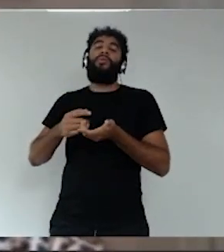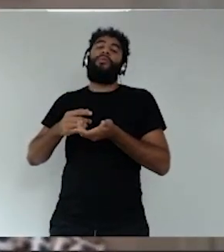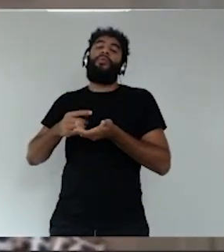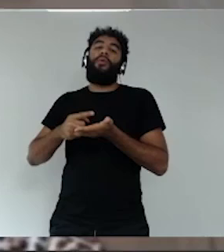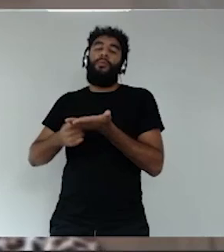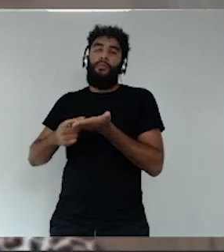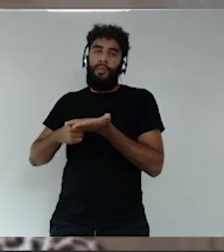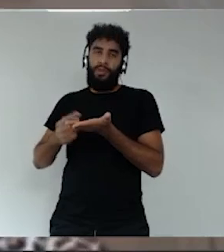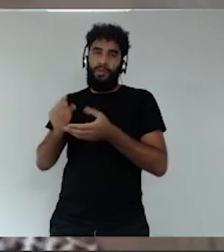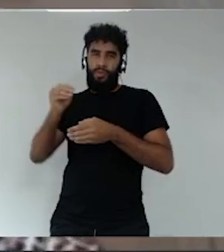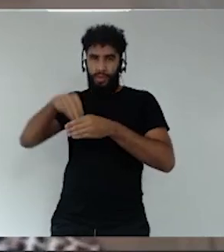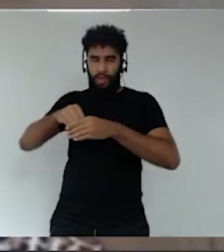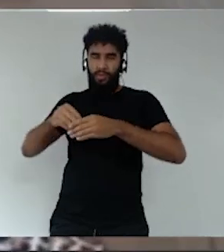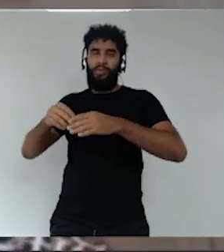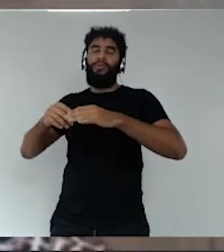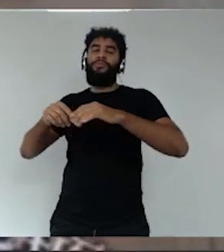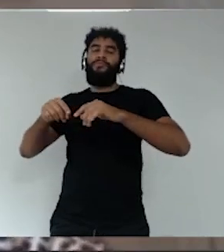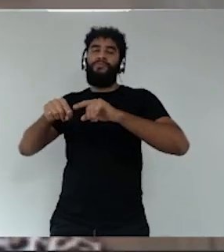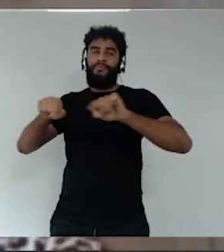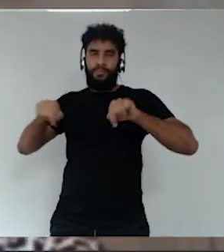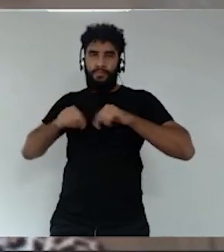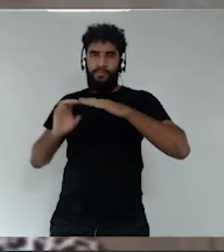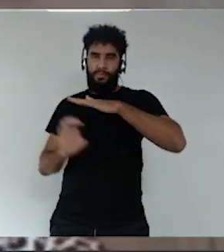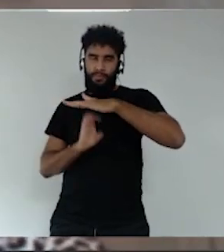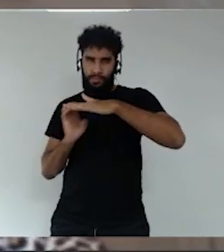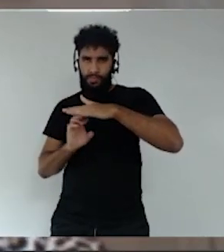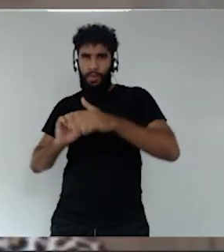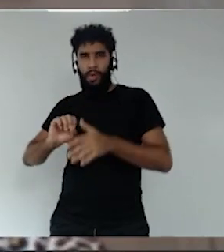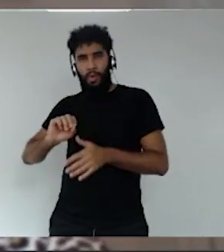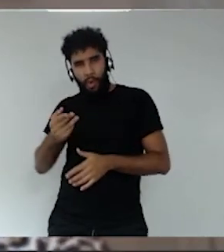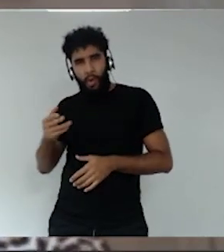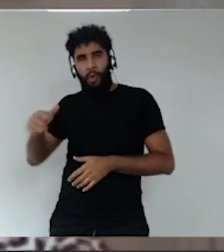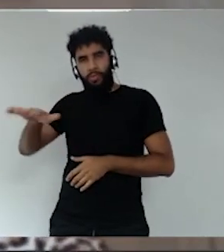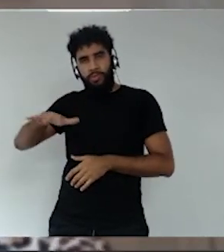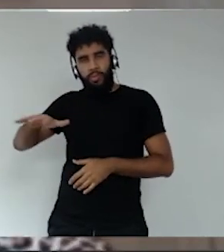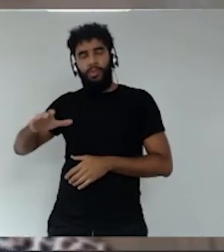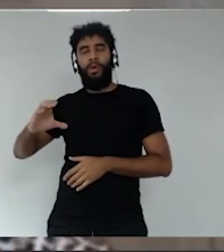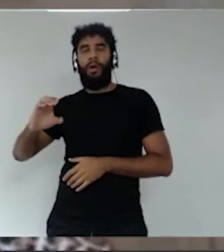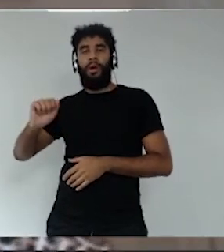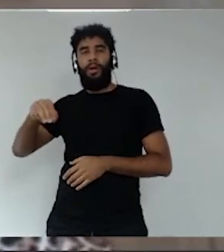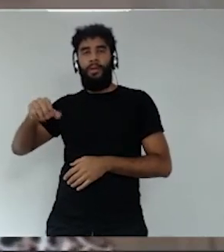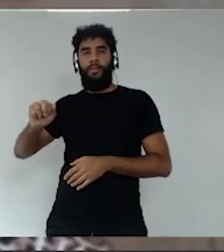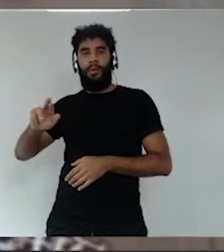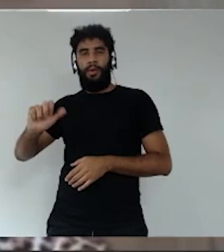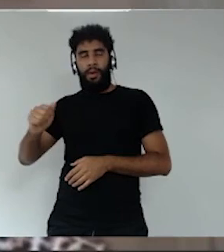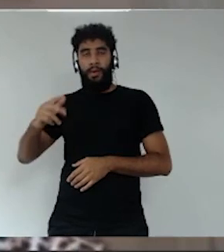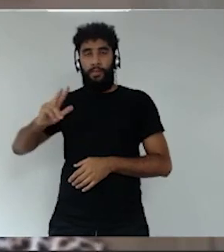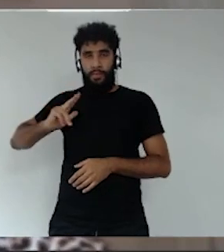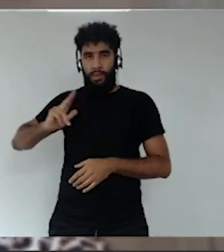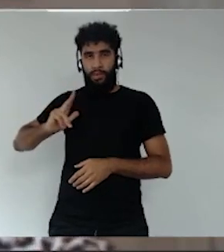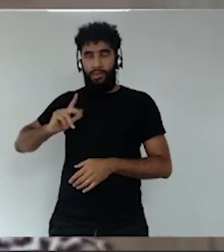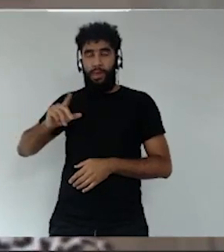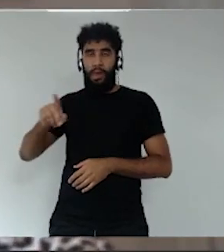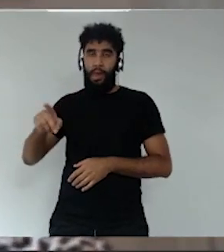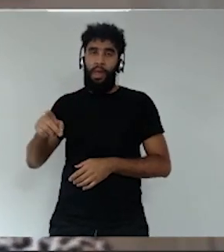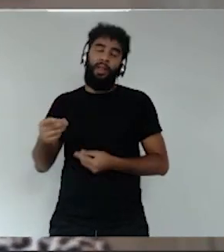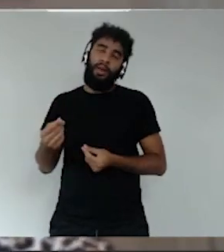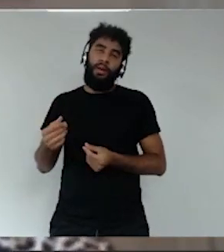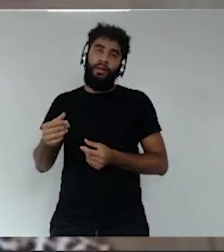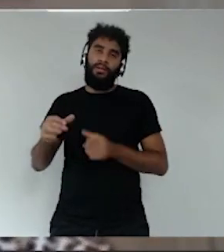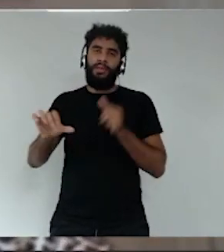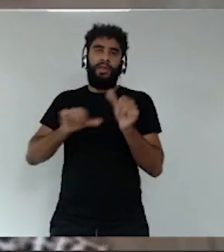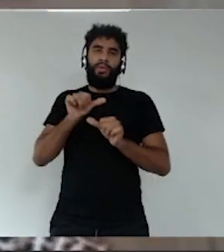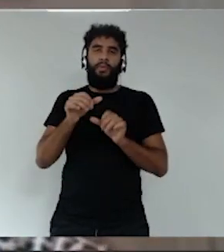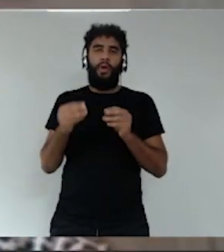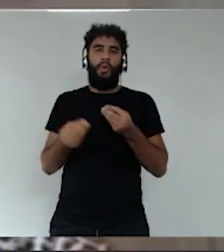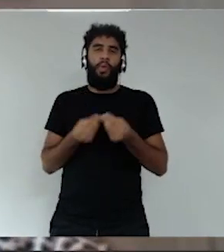seu escritório ou oferecendo a mediação através de uma câmara privada. Muda um pouco a perspectiva, não só, né, daquela cobrança